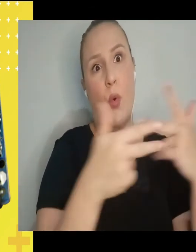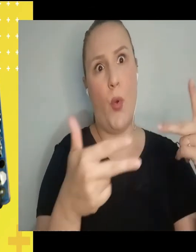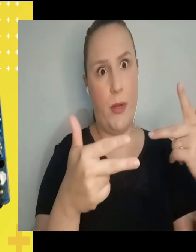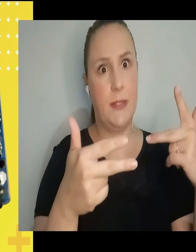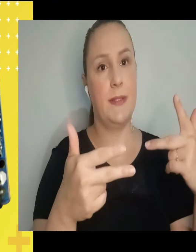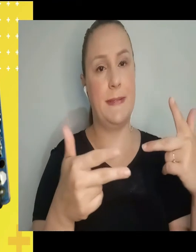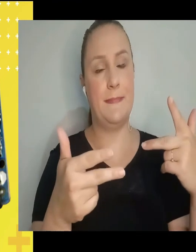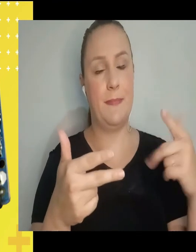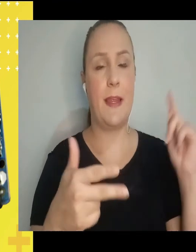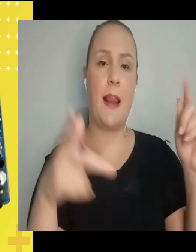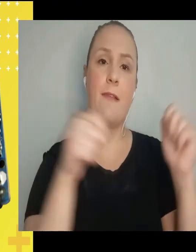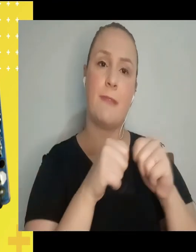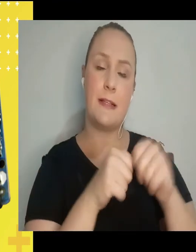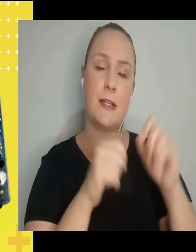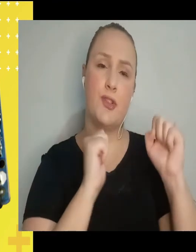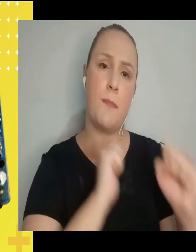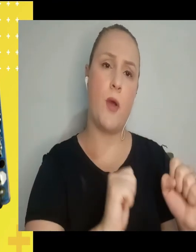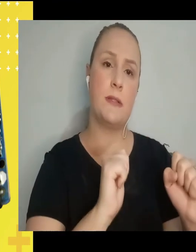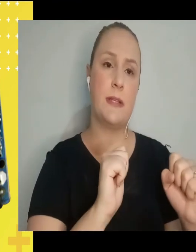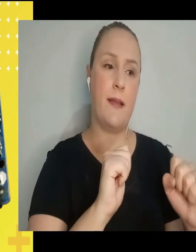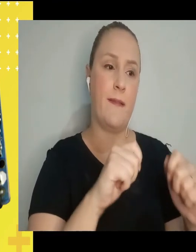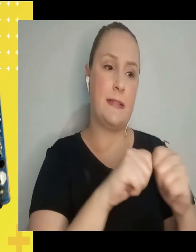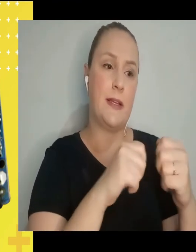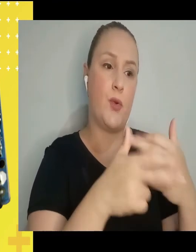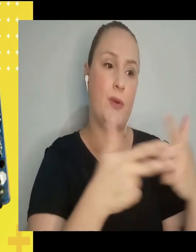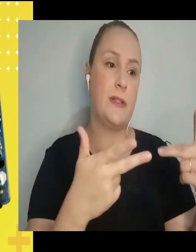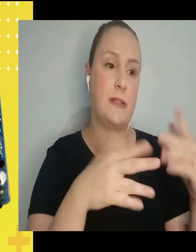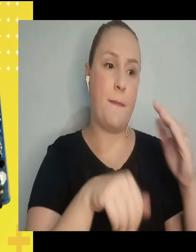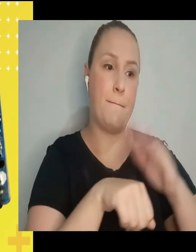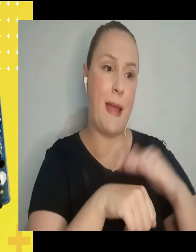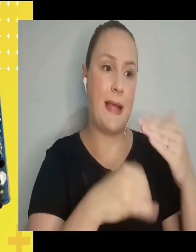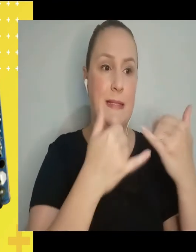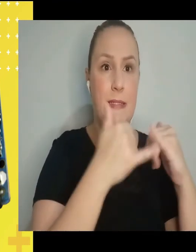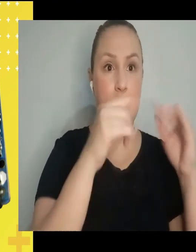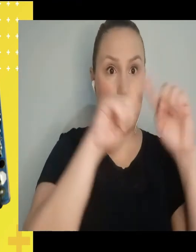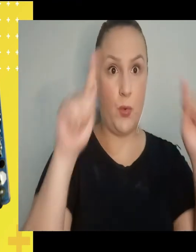desempenha uma função um pouquinho maior e faz com que a gente